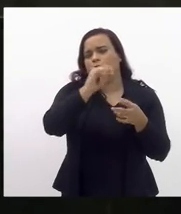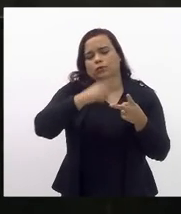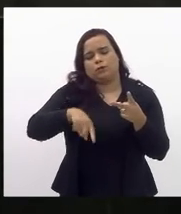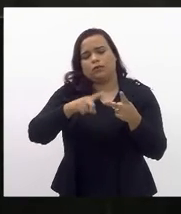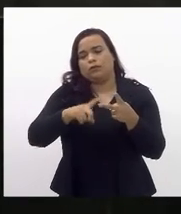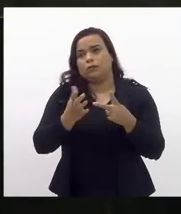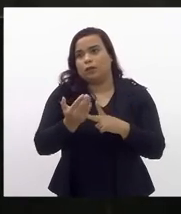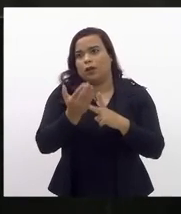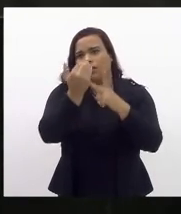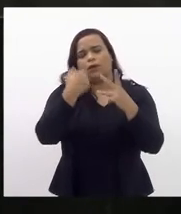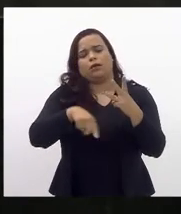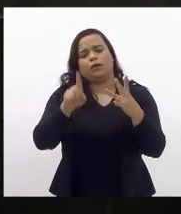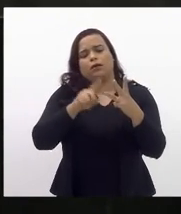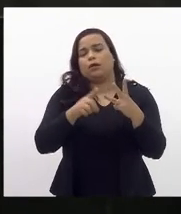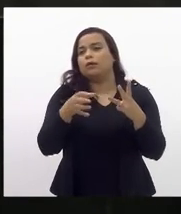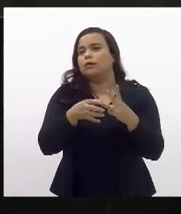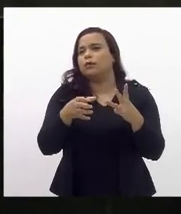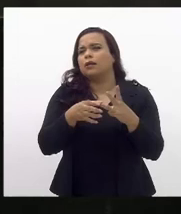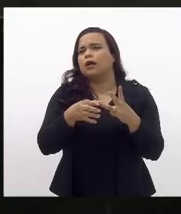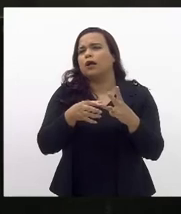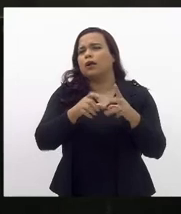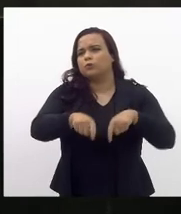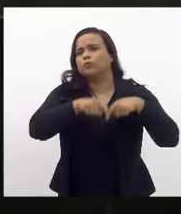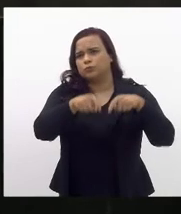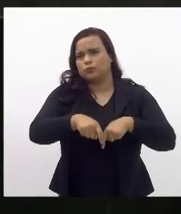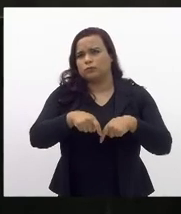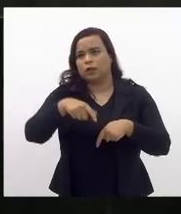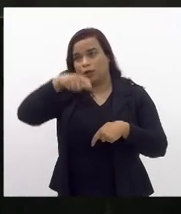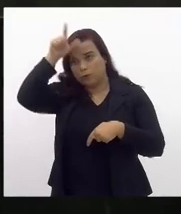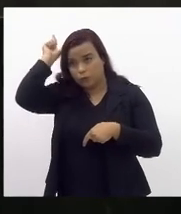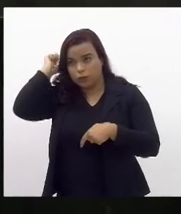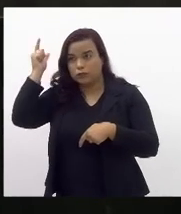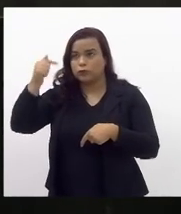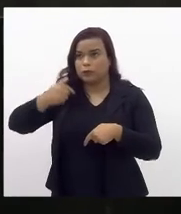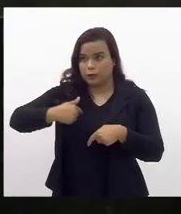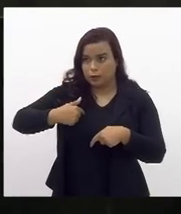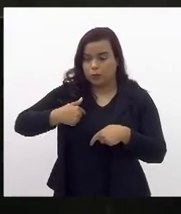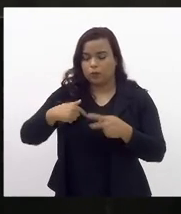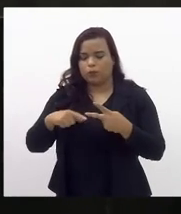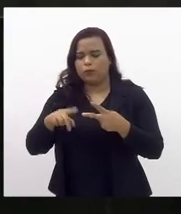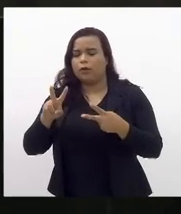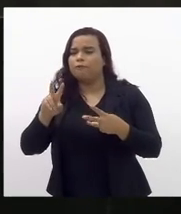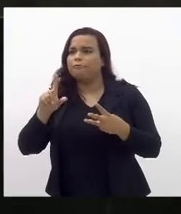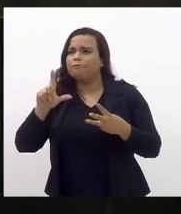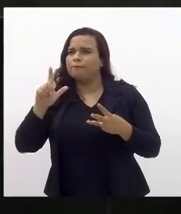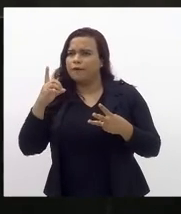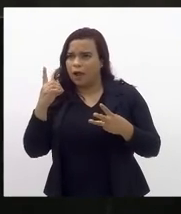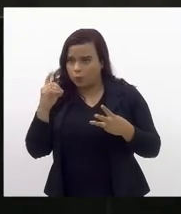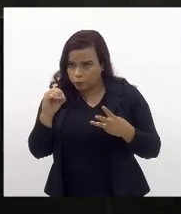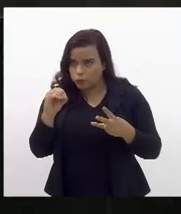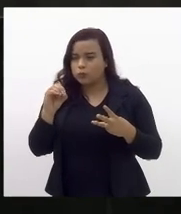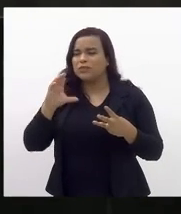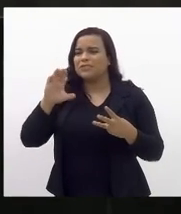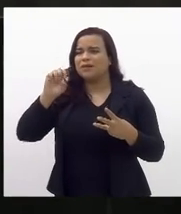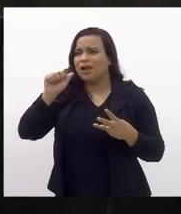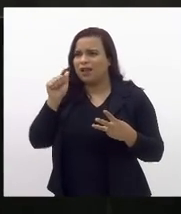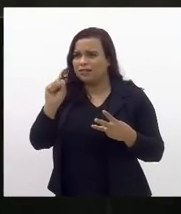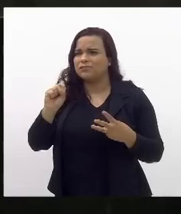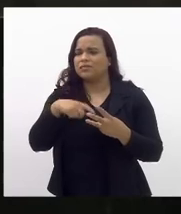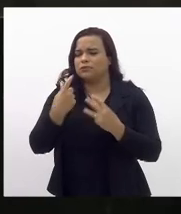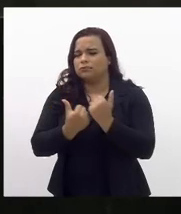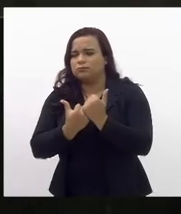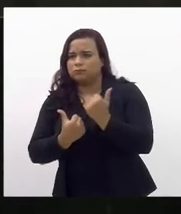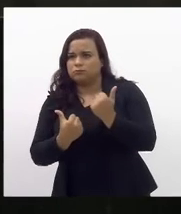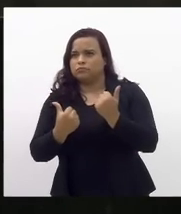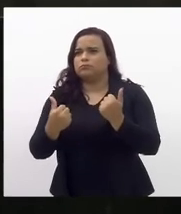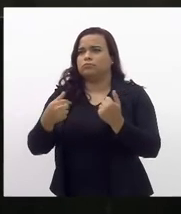Agricultura. Luiz Paulo, eu e o Valdo Ceasa co-presidimos a audiência sobre o projeto de lei que o deputado André